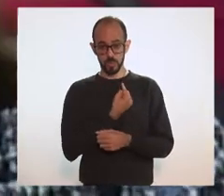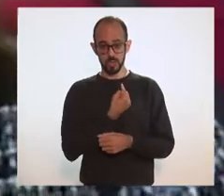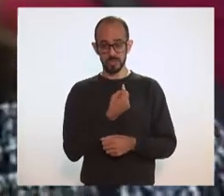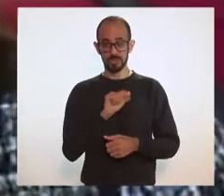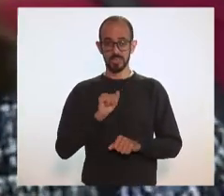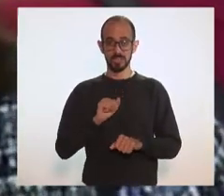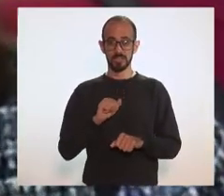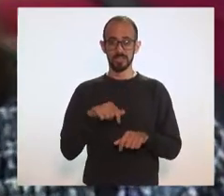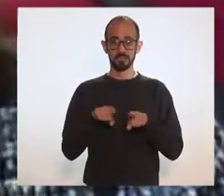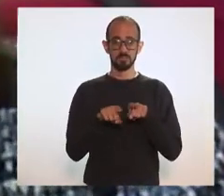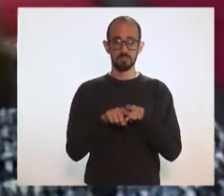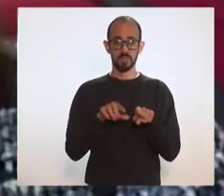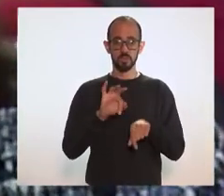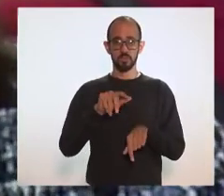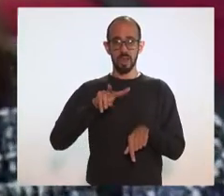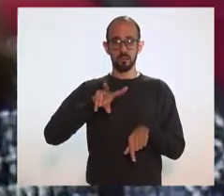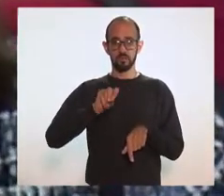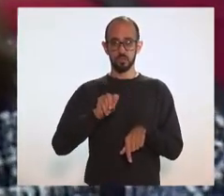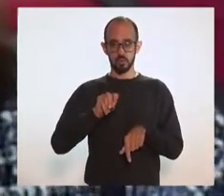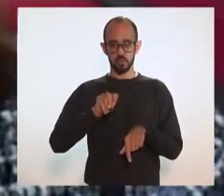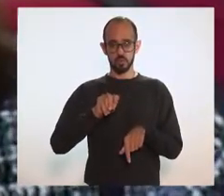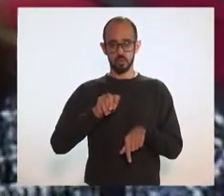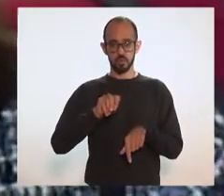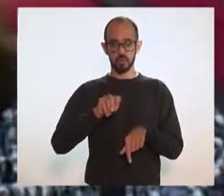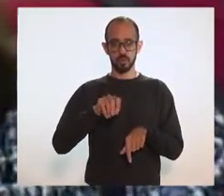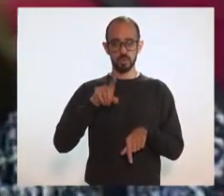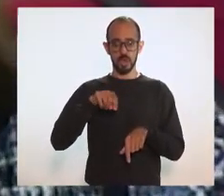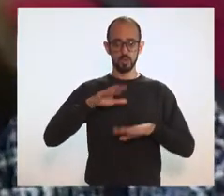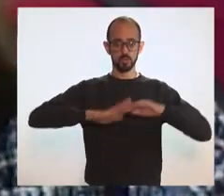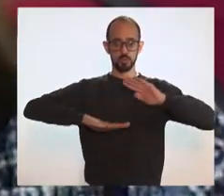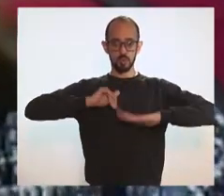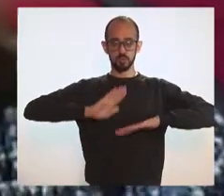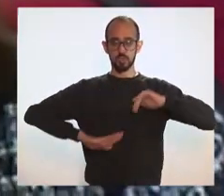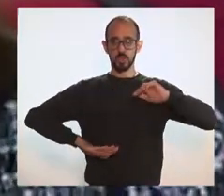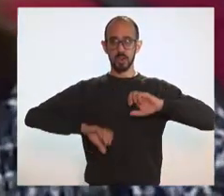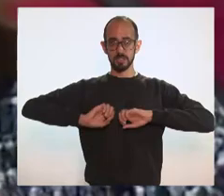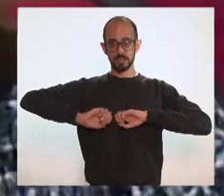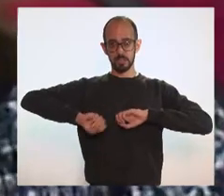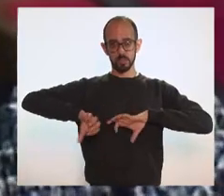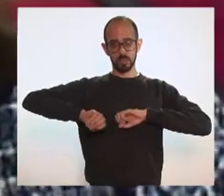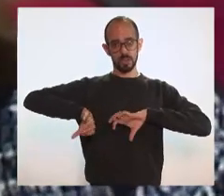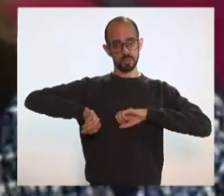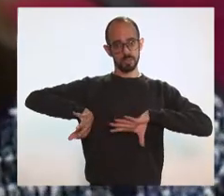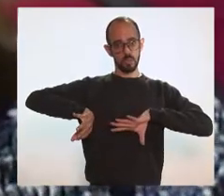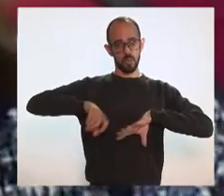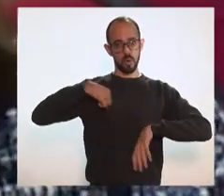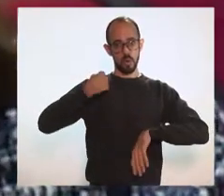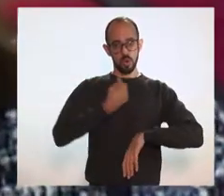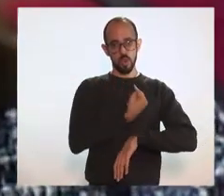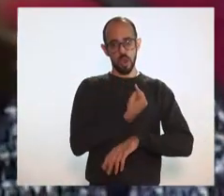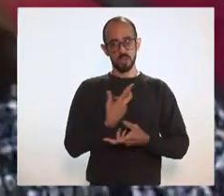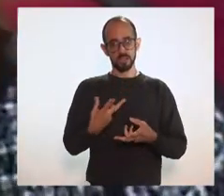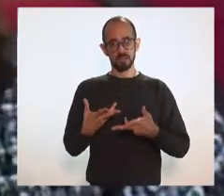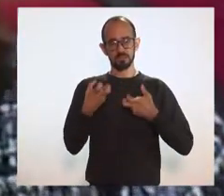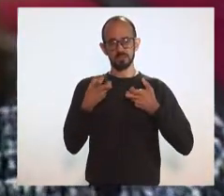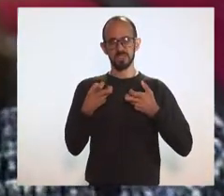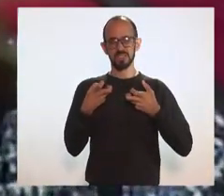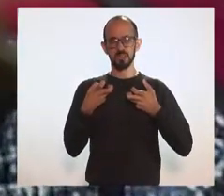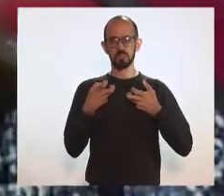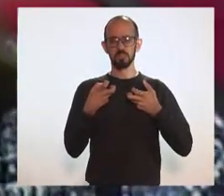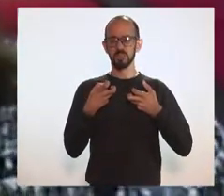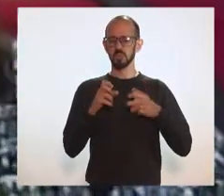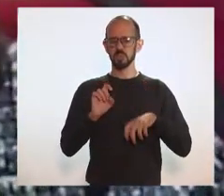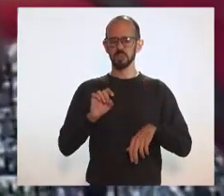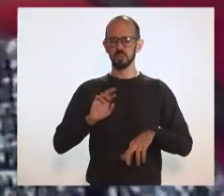Serafini, que é a questão dos profissionais da área da educação. Nós temos assistido, né, não